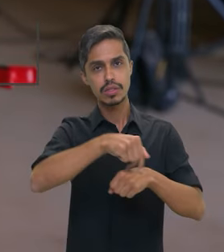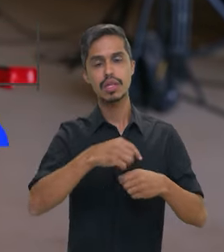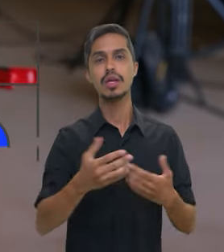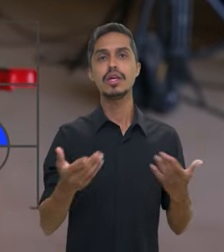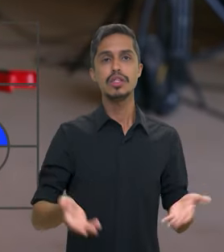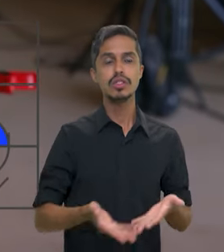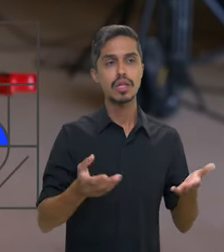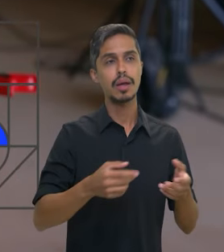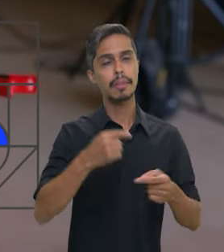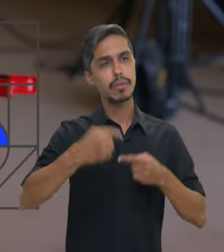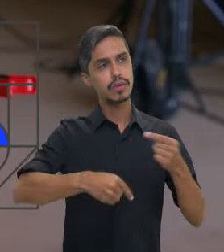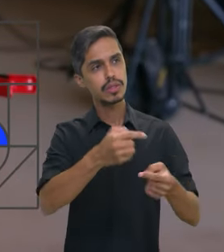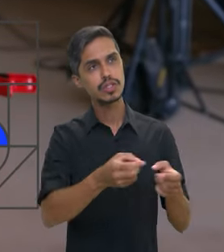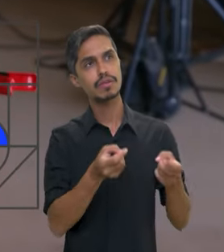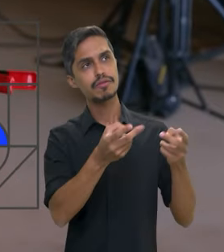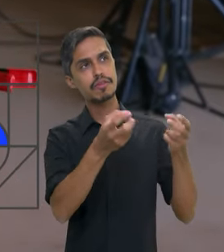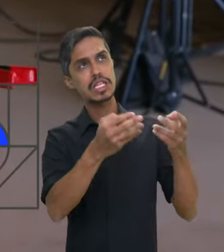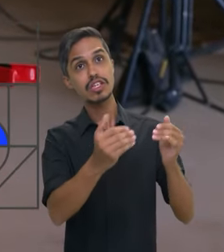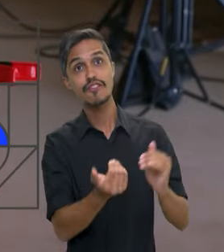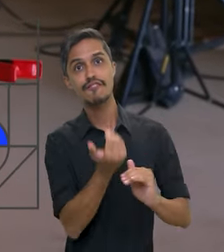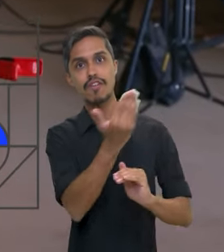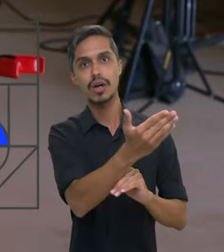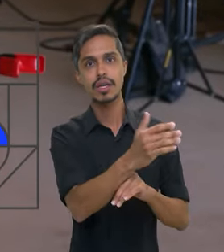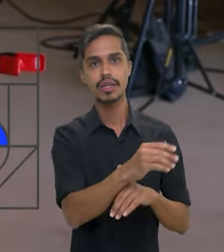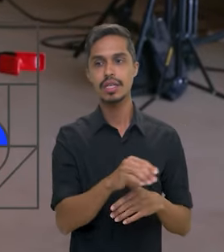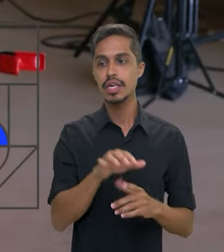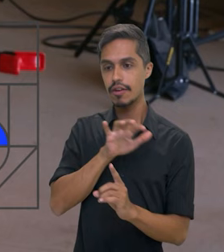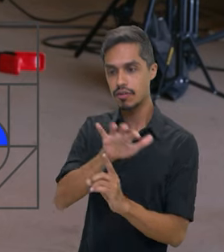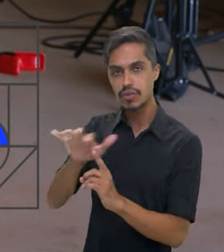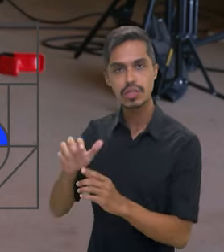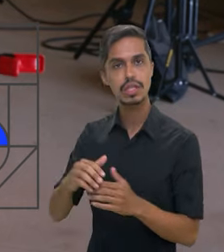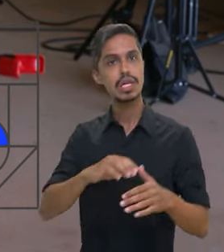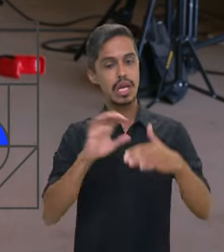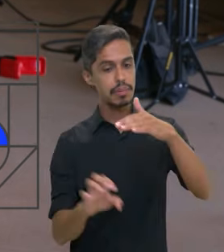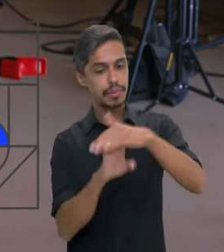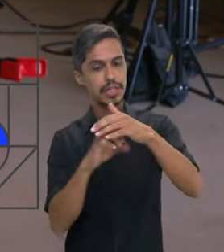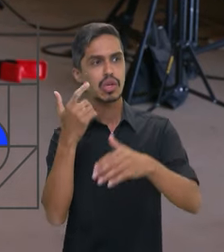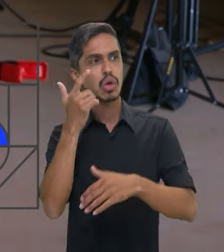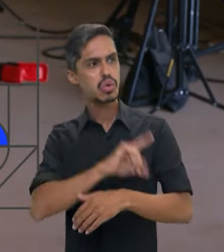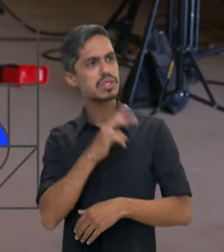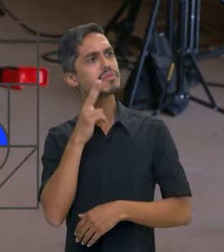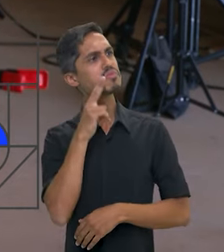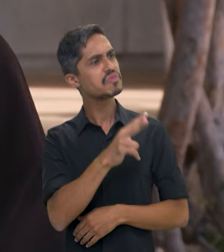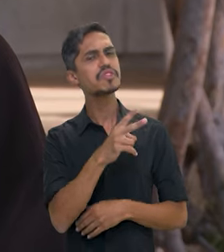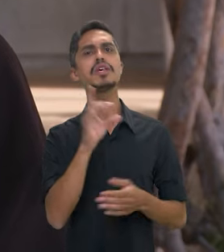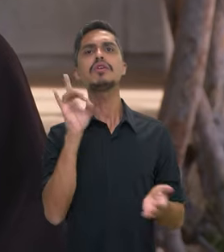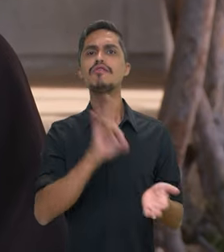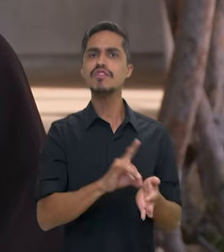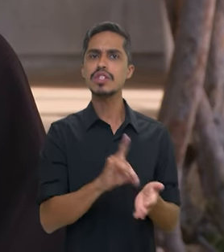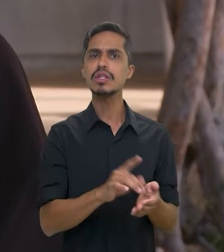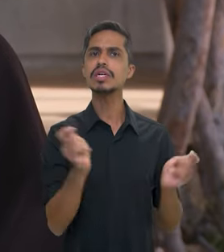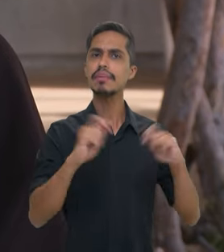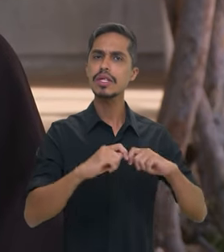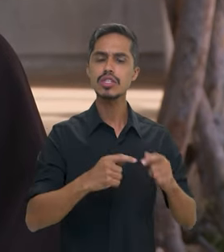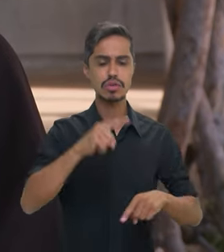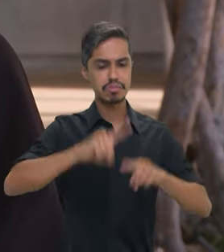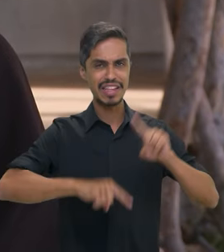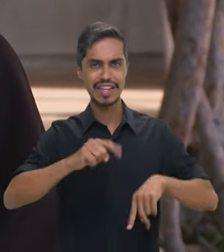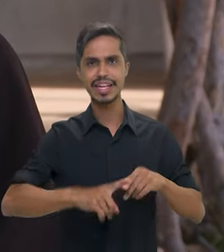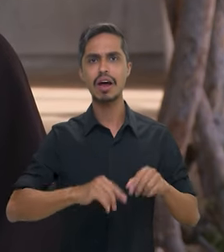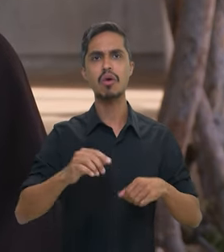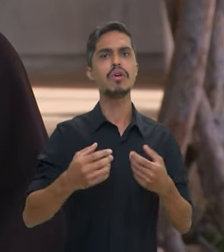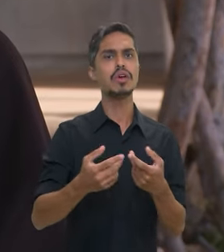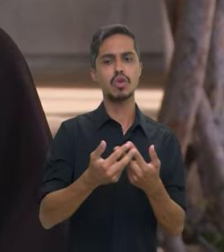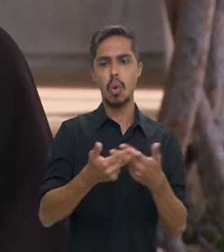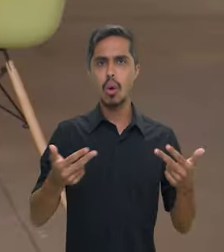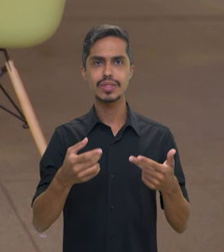Política Nacional da Cultura Exportadora, que tem exatamente esse objetivo, fazer com que mais empresas considerem, efetivamente, a possibilidade de